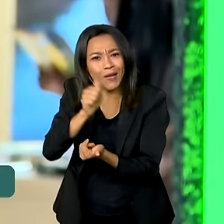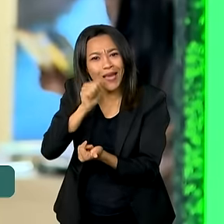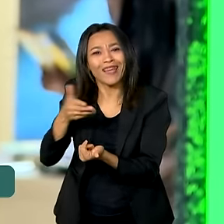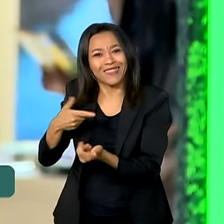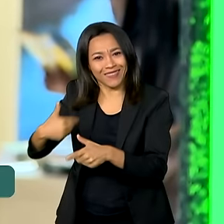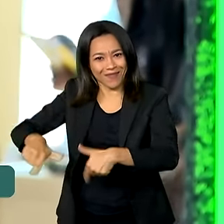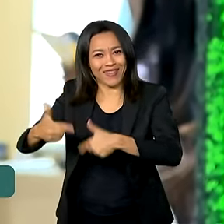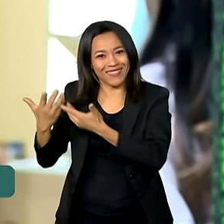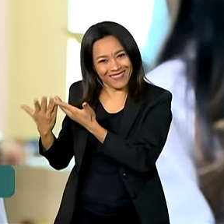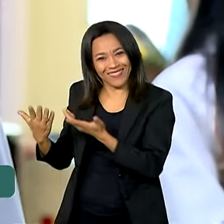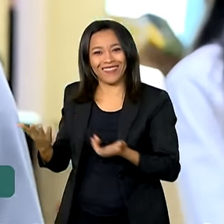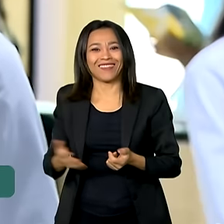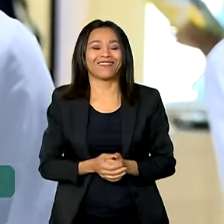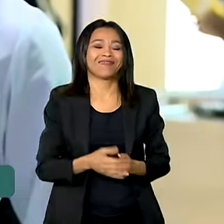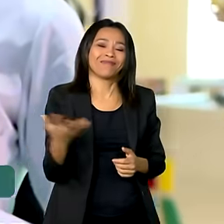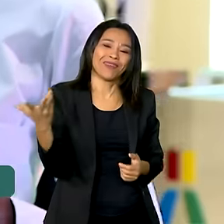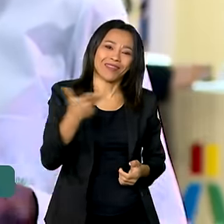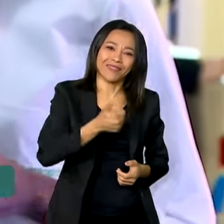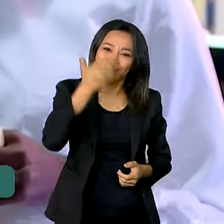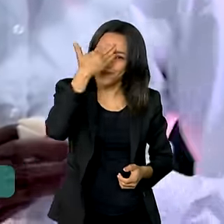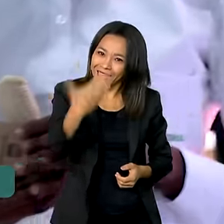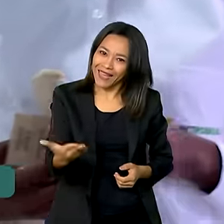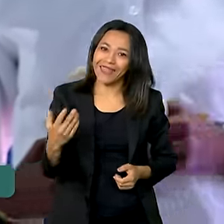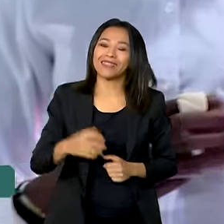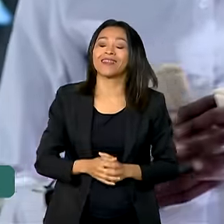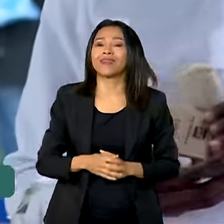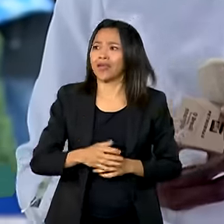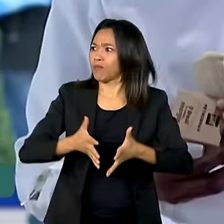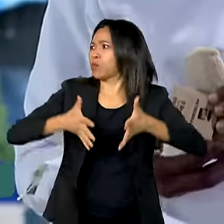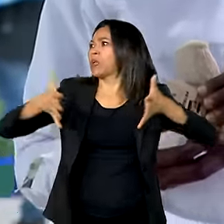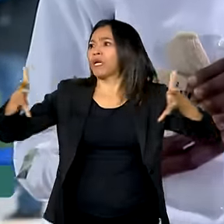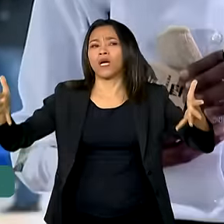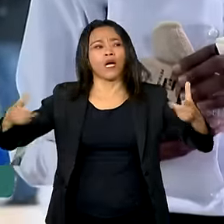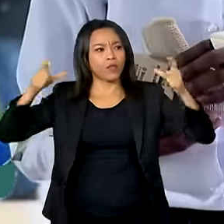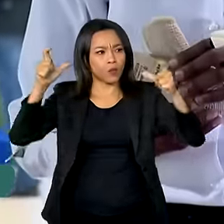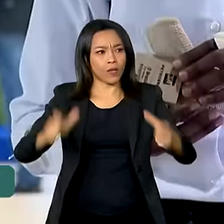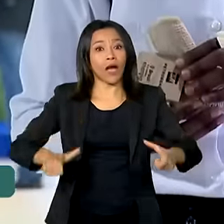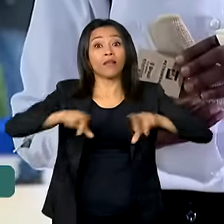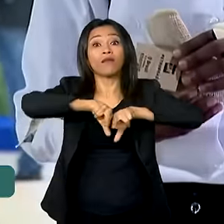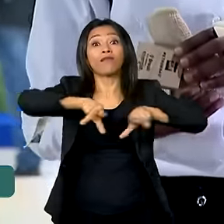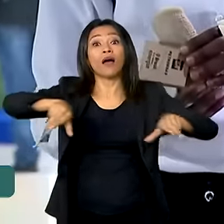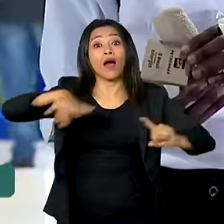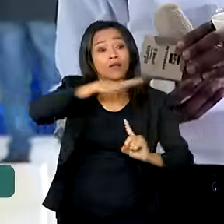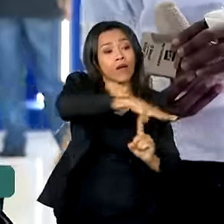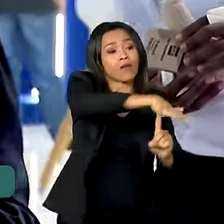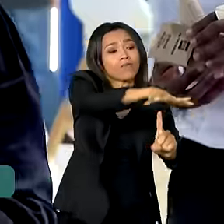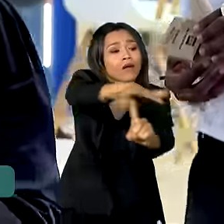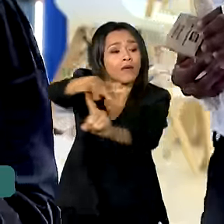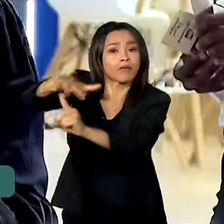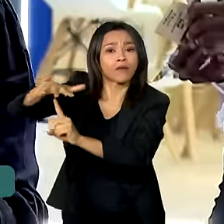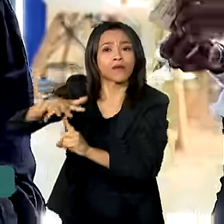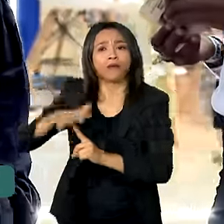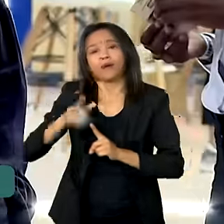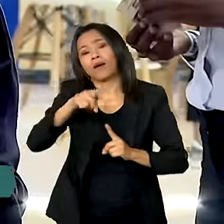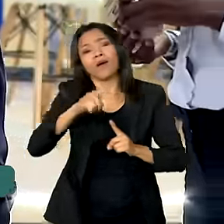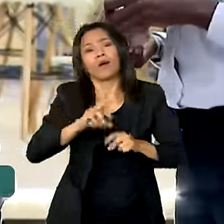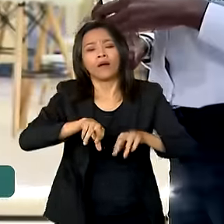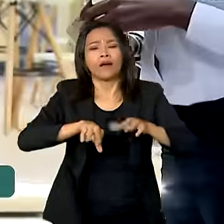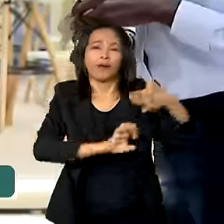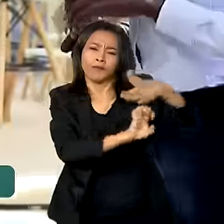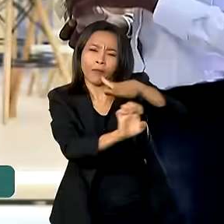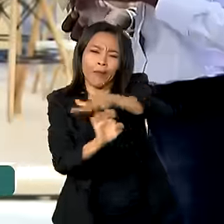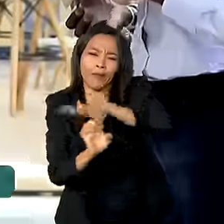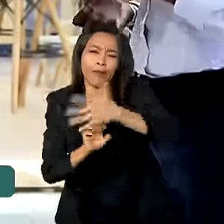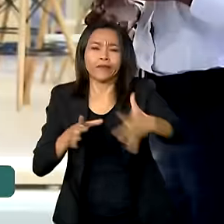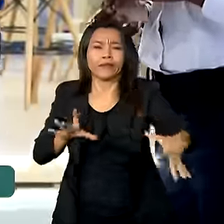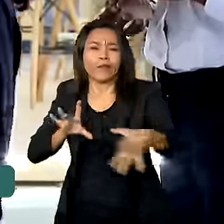também. Maravilha, Moara. Obrigada pela sua participação. O espaço aqui é bem amplo e há vários estantes de empresas e organizações ligadas aí ao